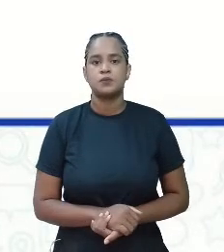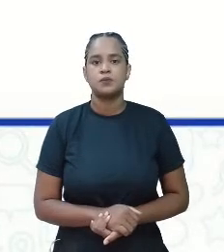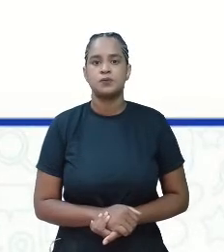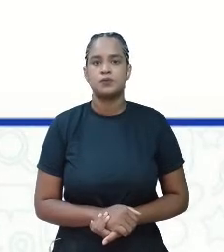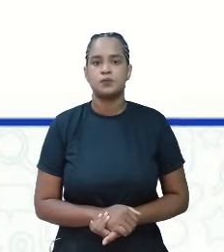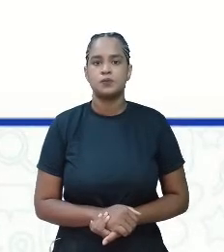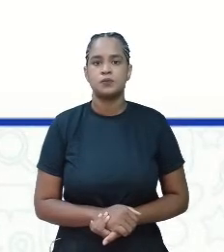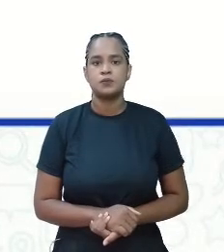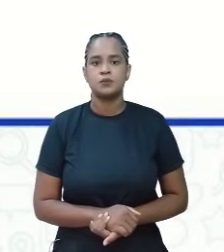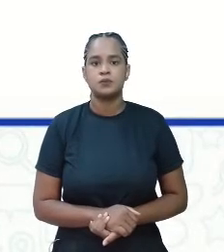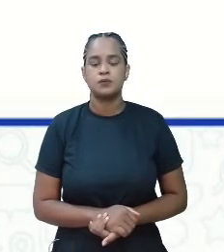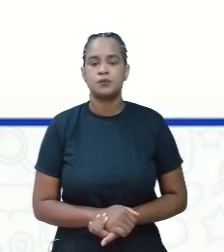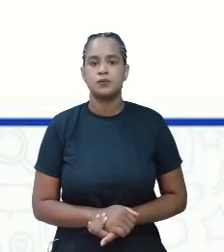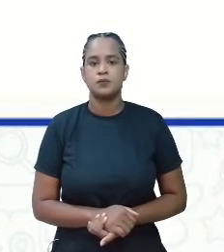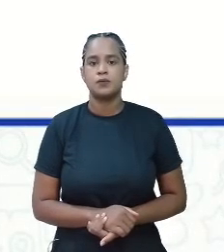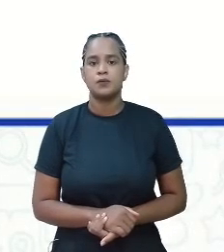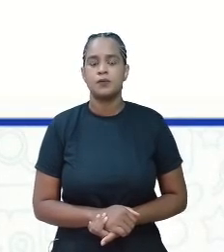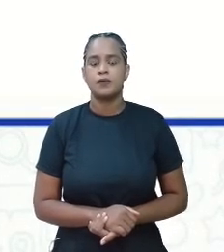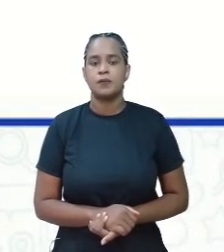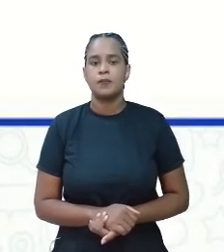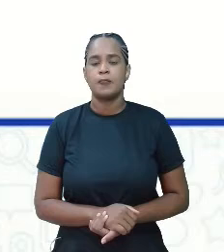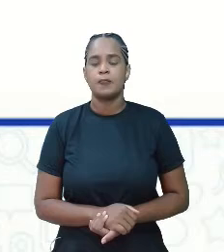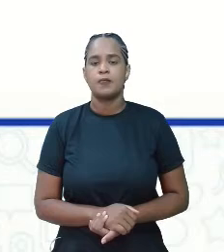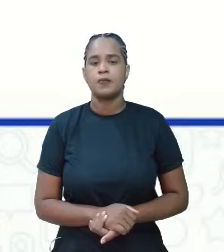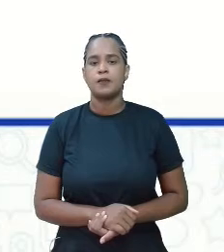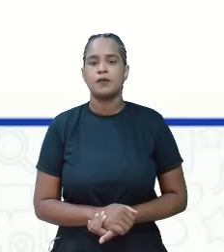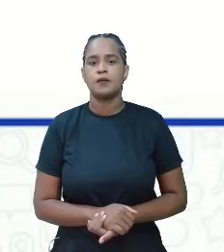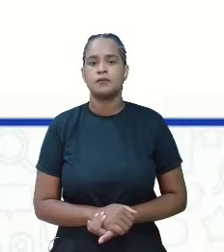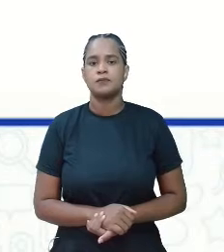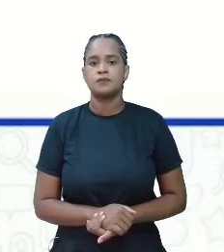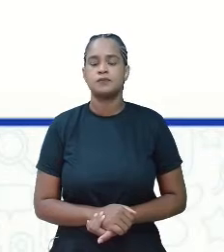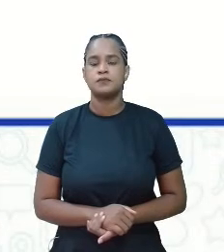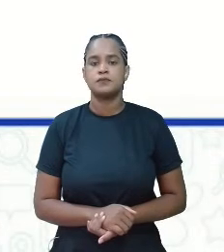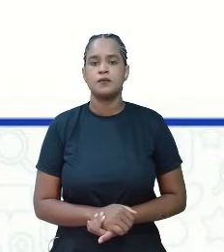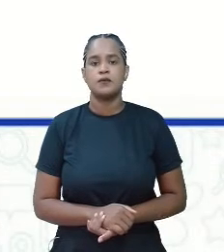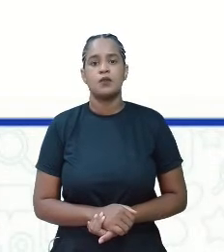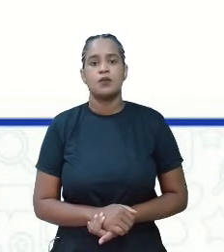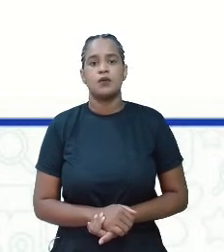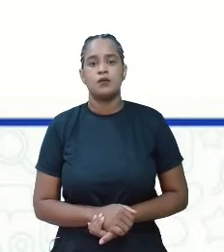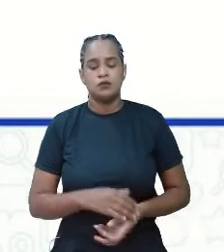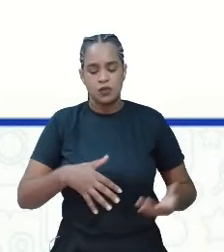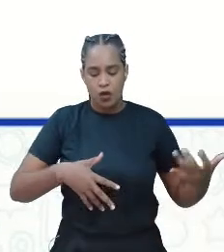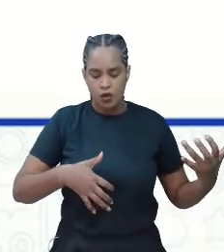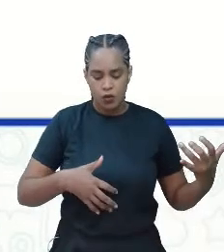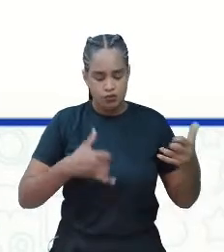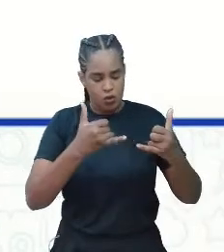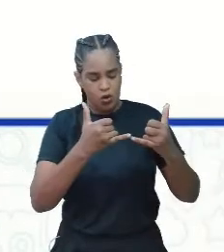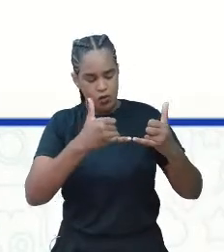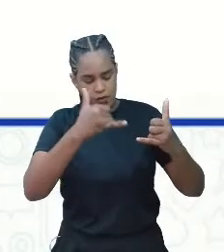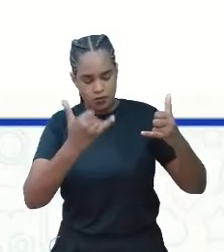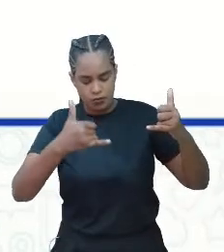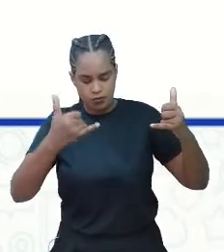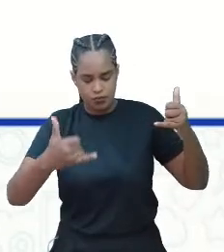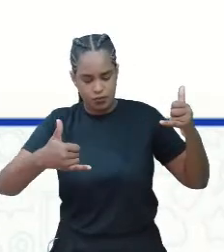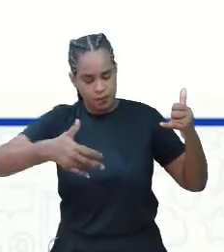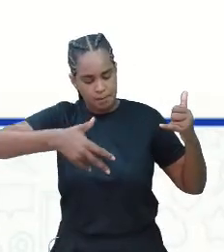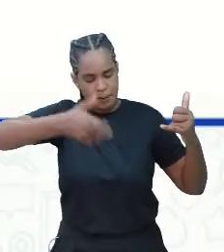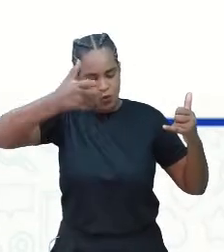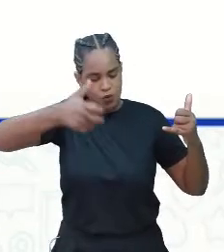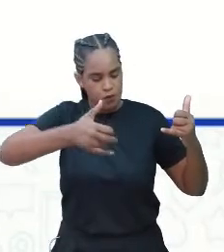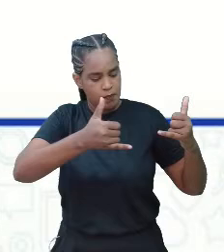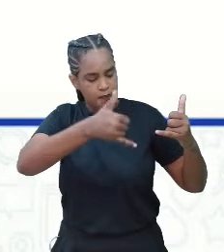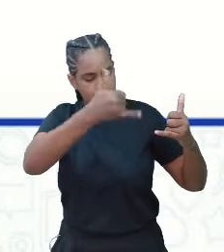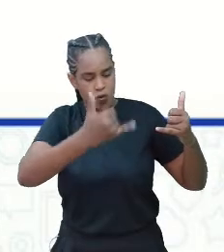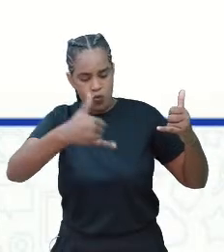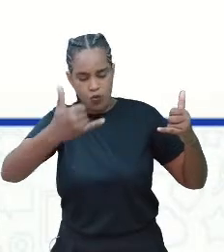com a prática dele. Quando ele toca, quando ele dedilha, quando ele vibra a corda, né, essa amplitude e